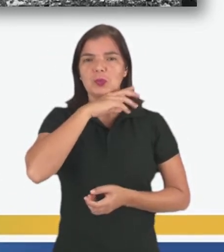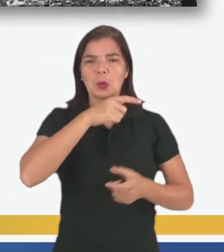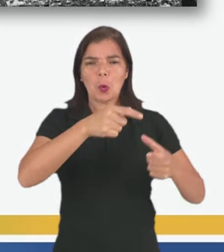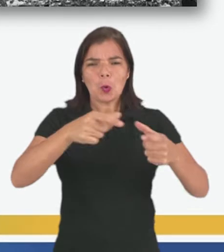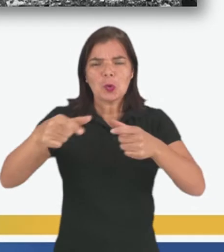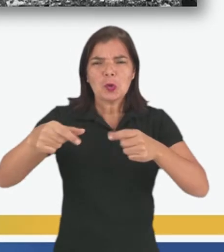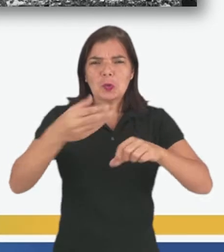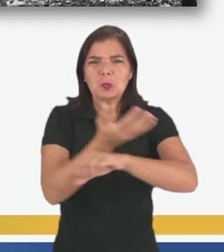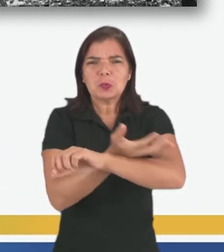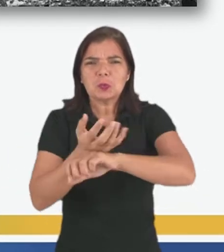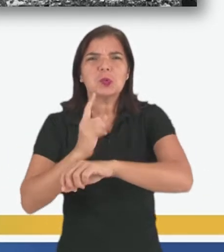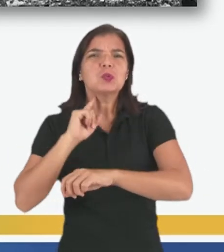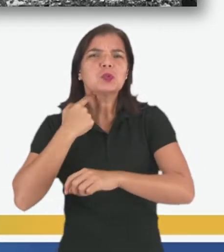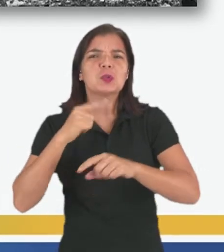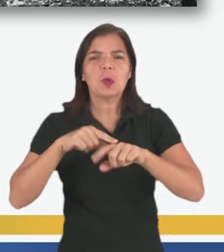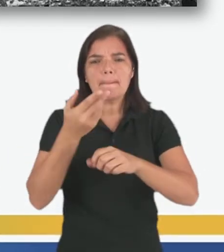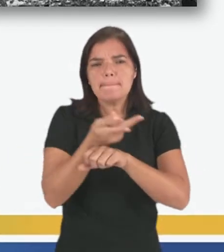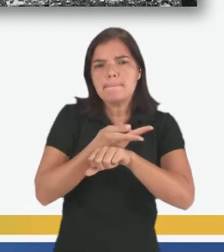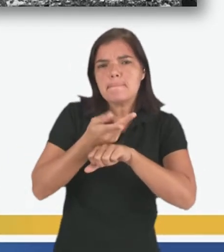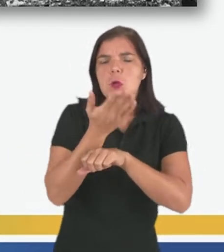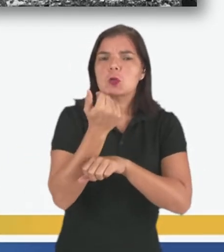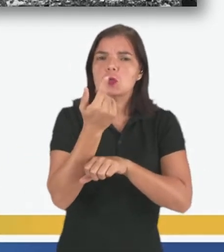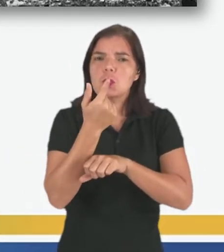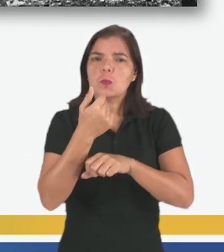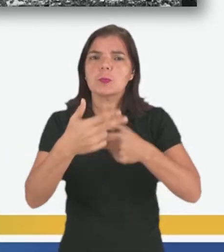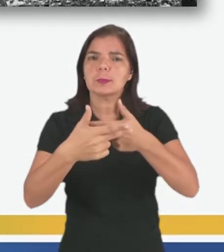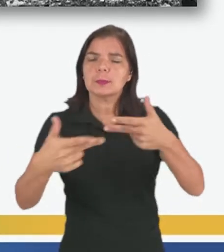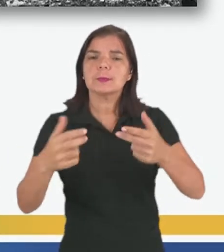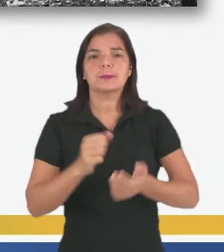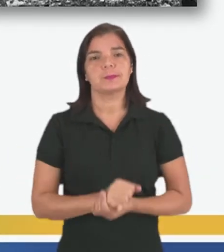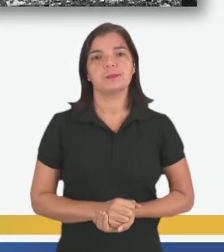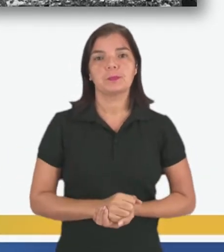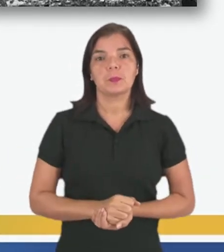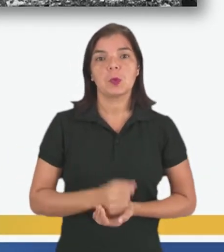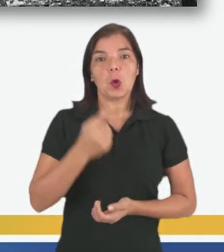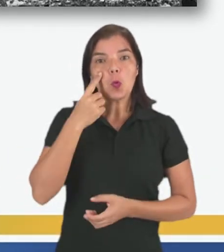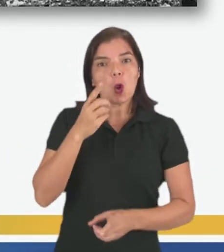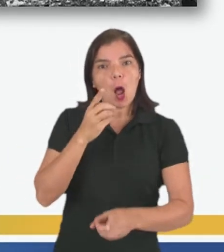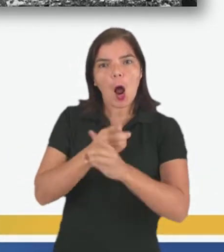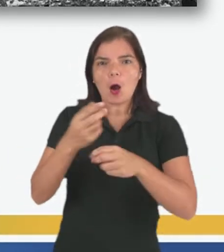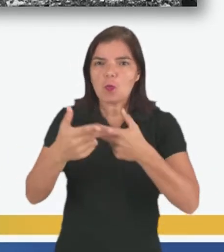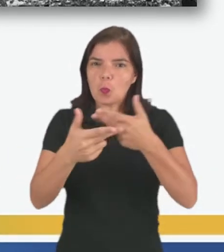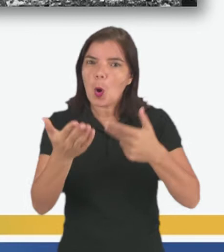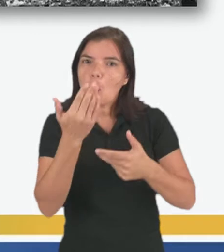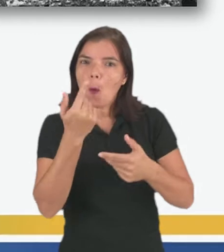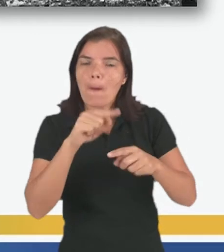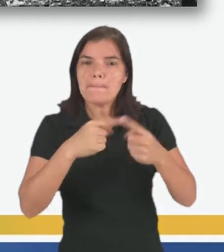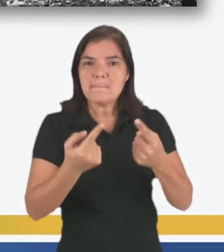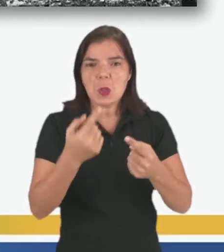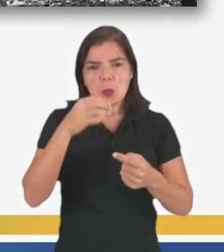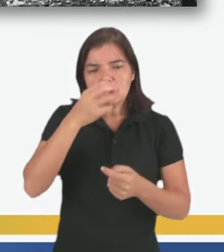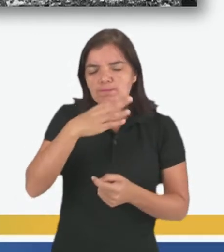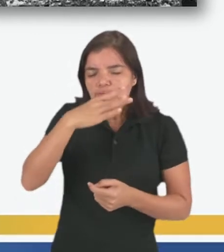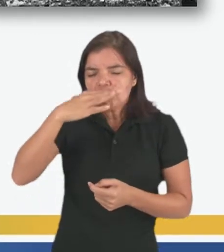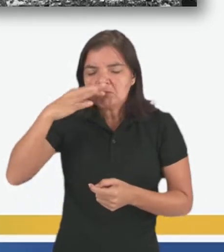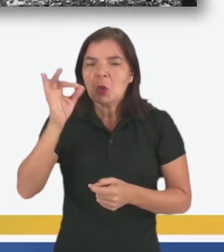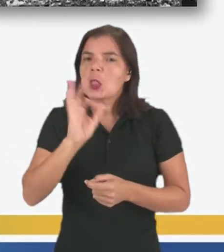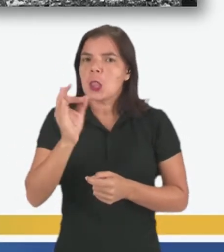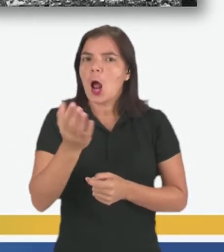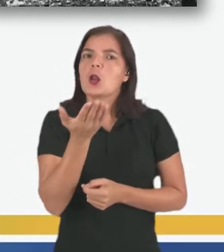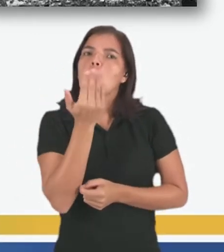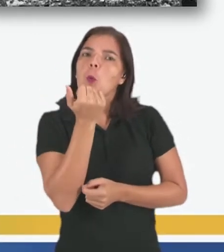imundície do pátio, catando comida entre os detritos. Quando achava alguma coisa, não examinava nem